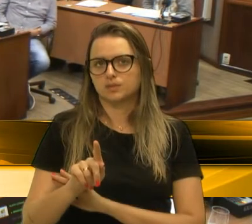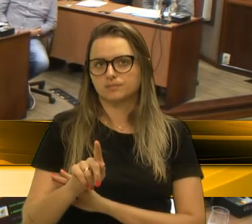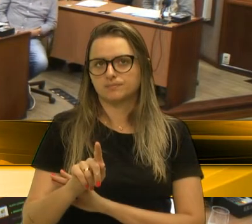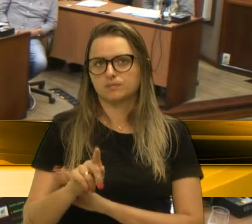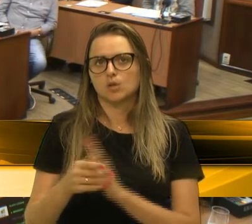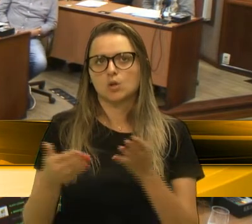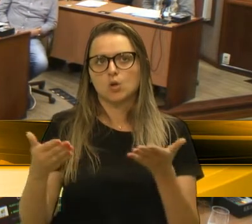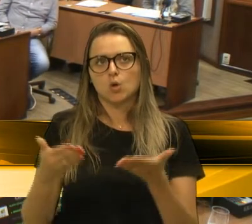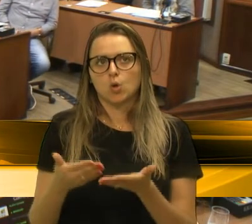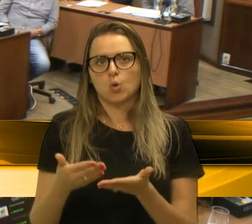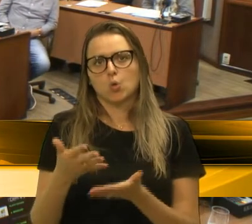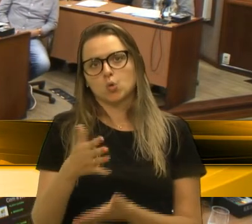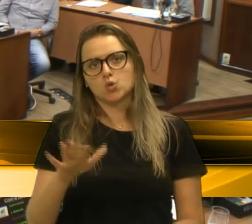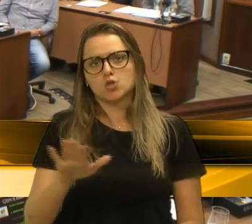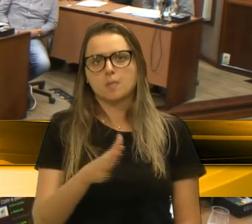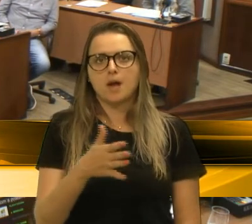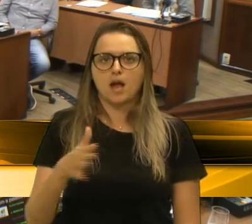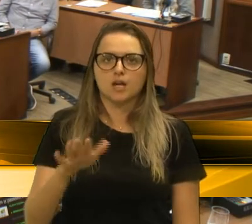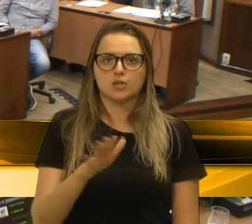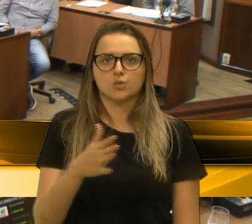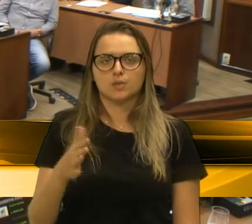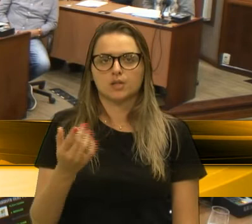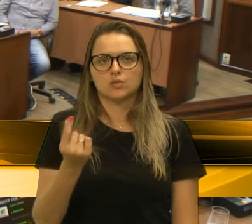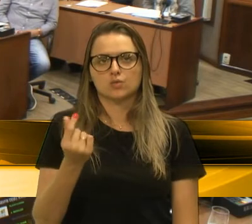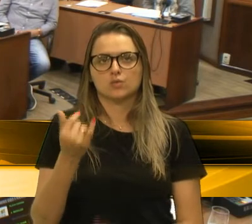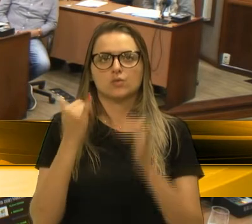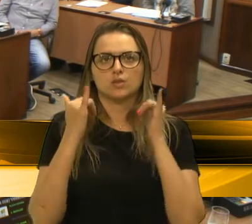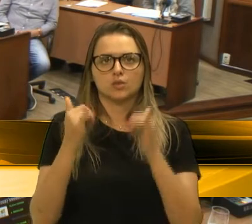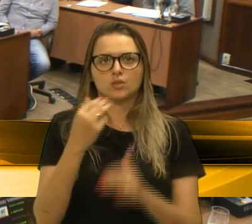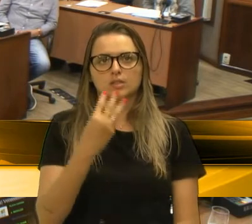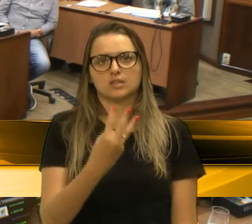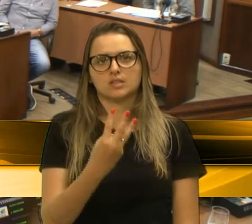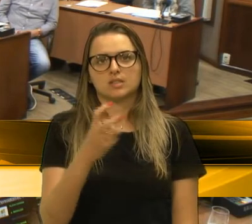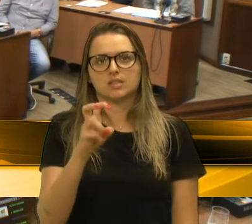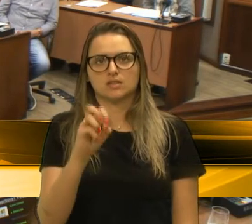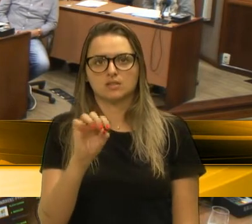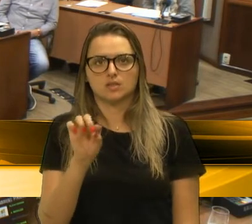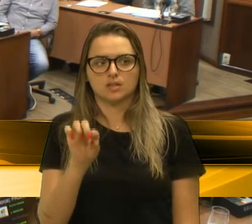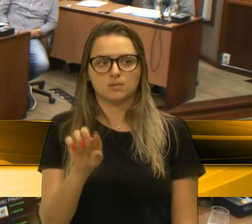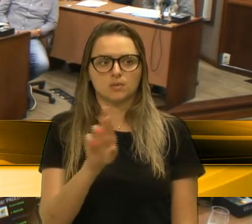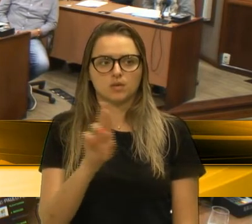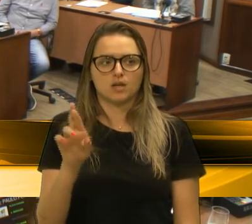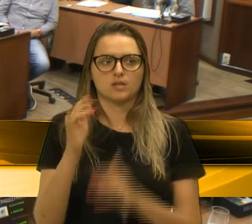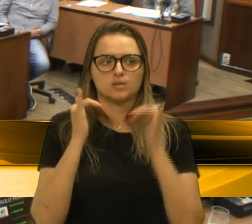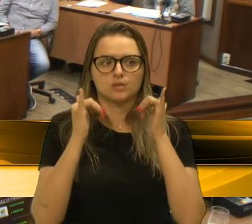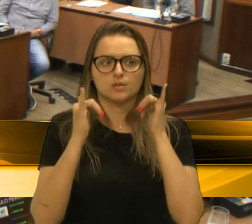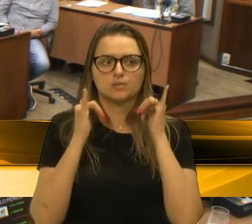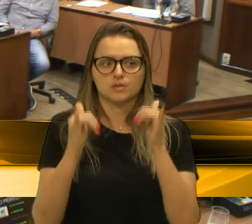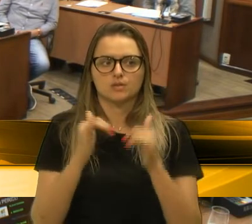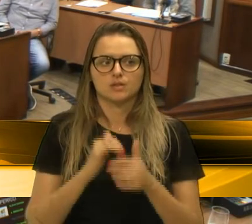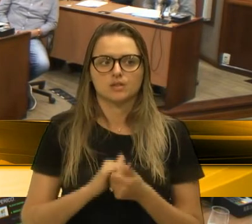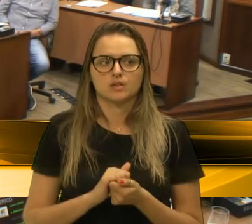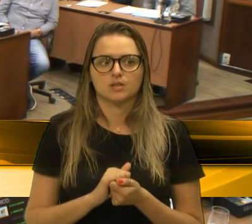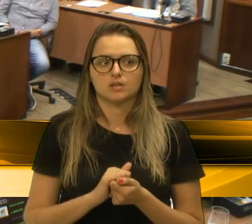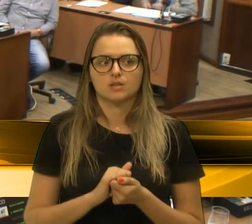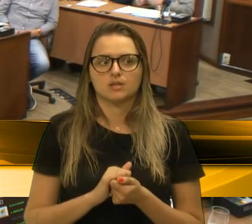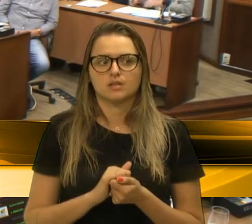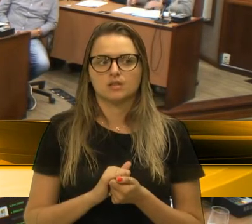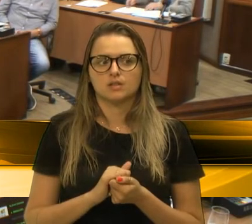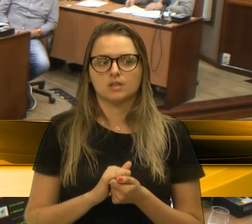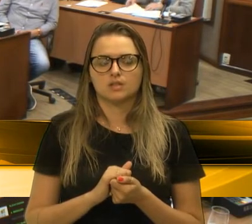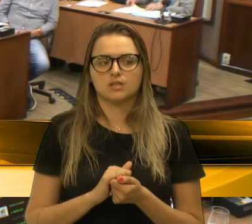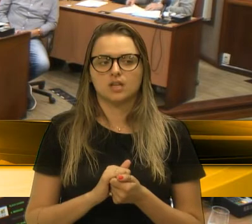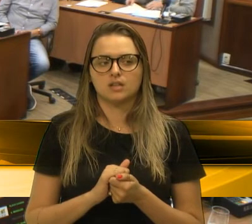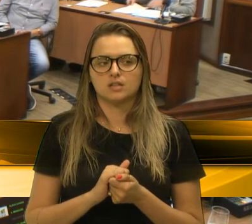mais ou menos um ônibus custa em torno de 300 a 350 mil e nós temos 220 ônibus em